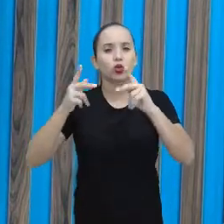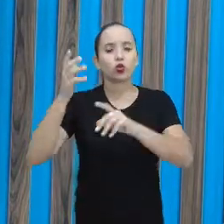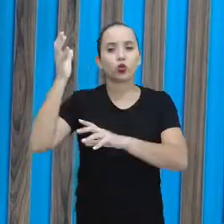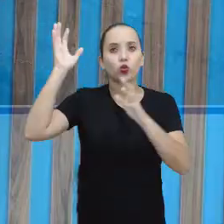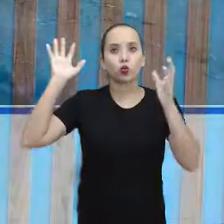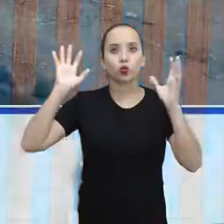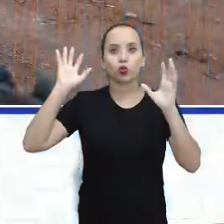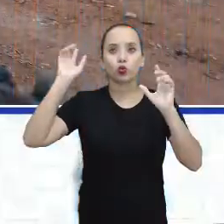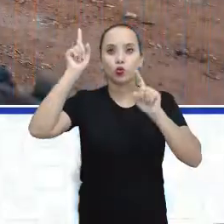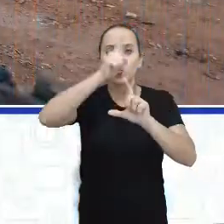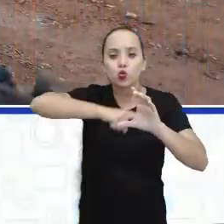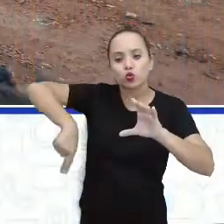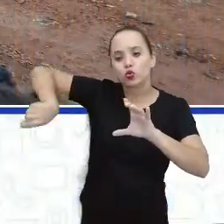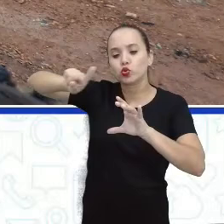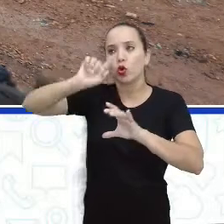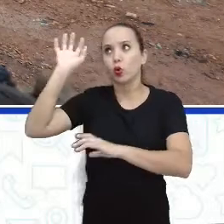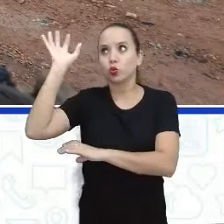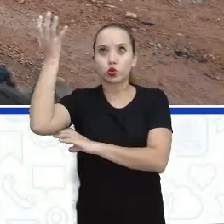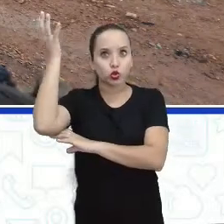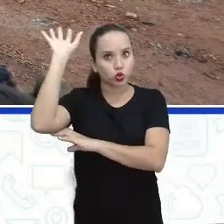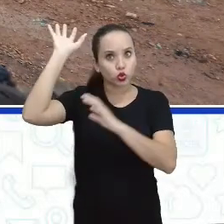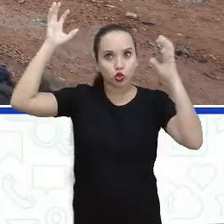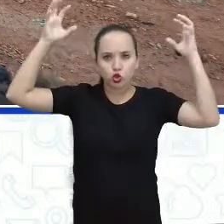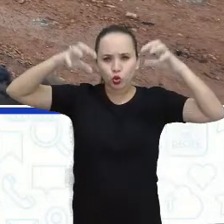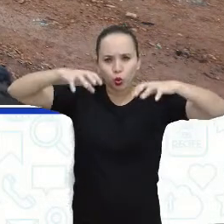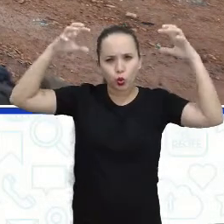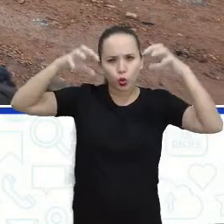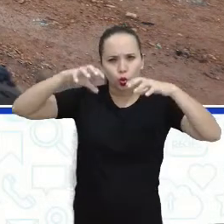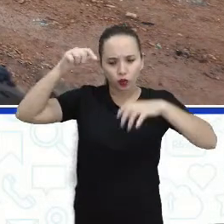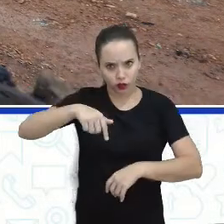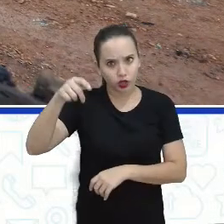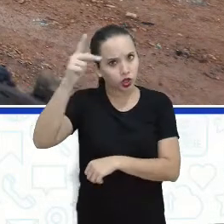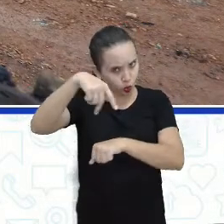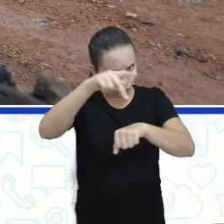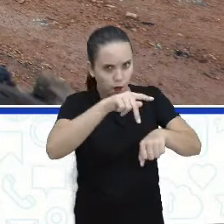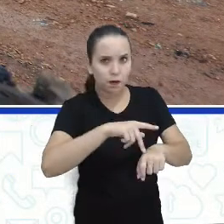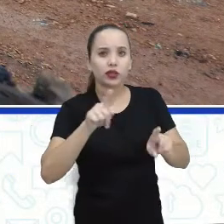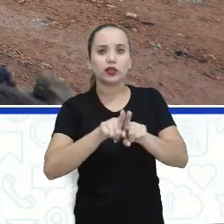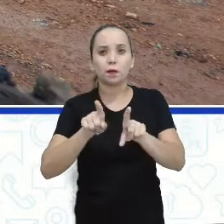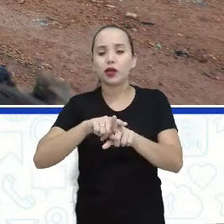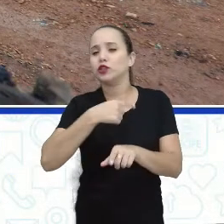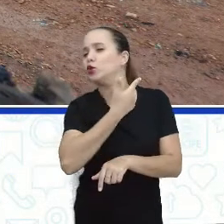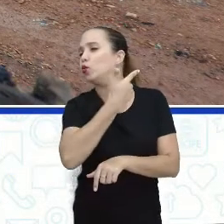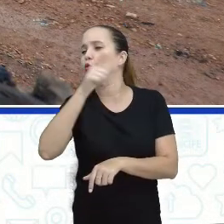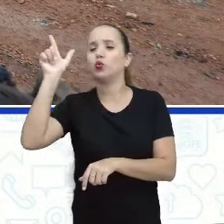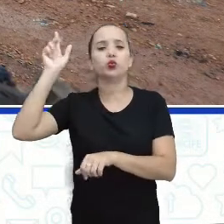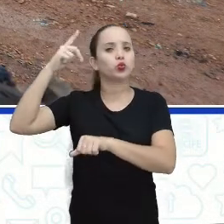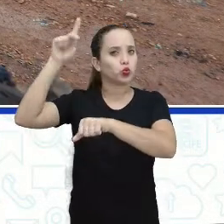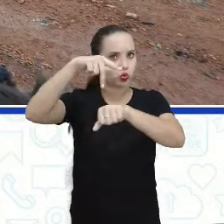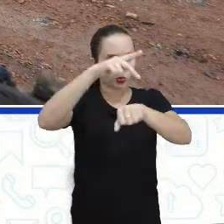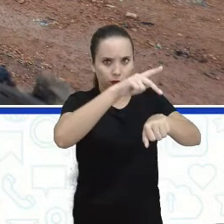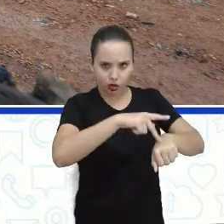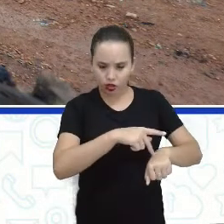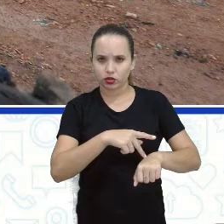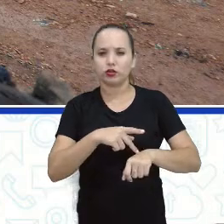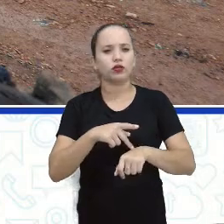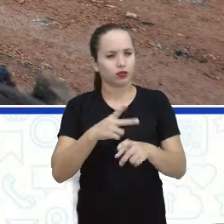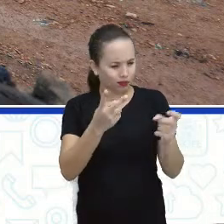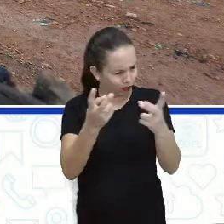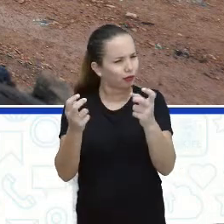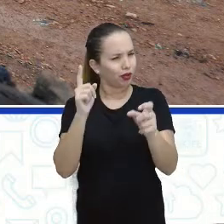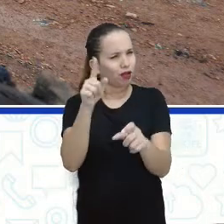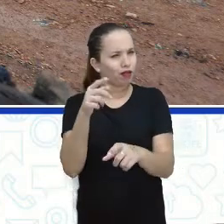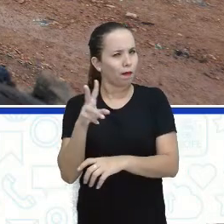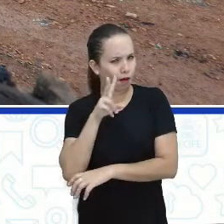chuvas aqui dentro do nosso país e também em outros países, para você ver como a floresta amazônica é poderosa